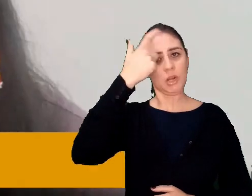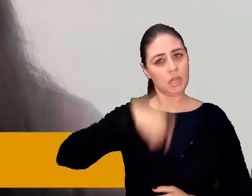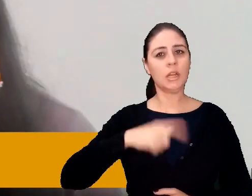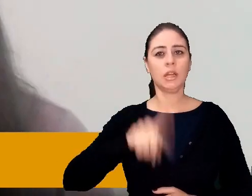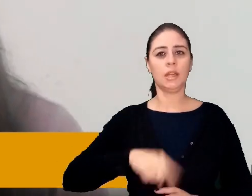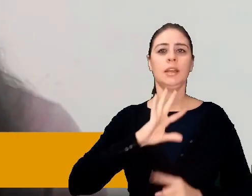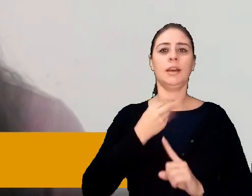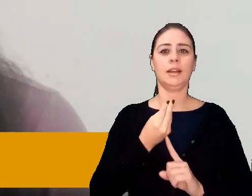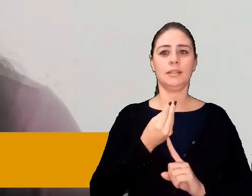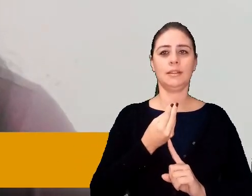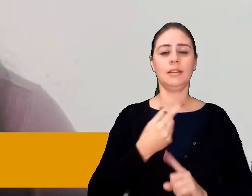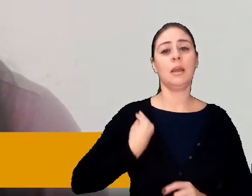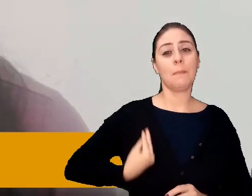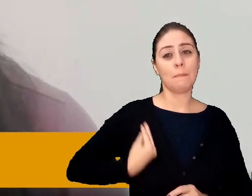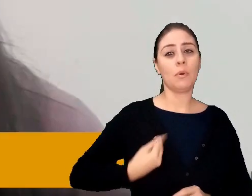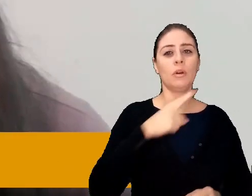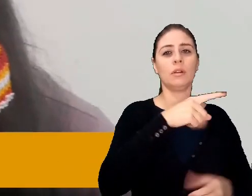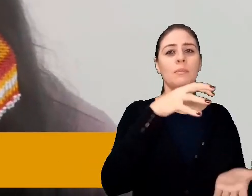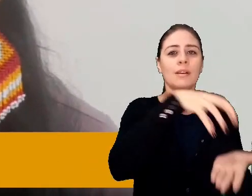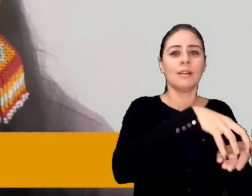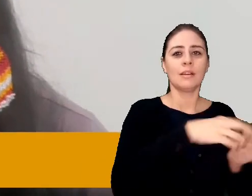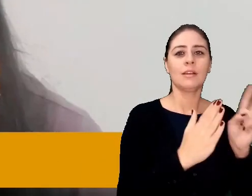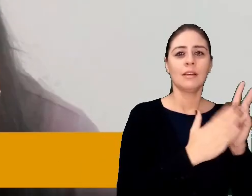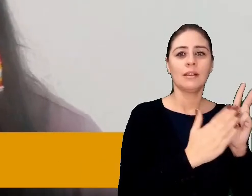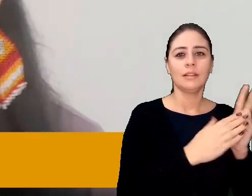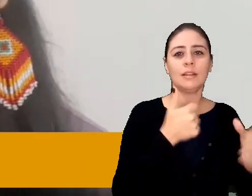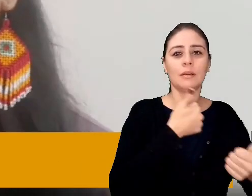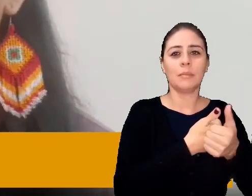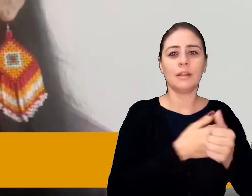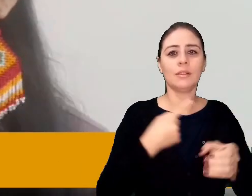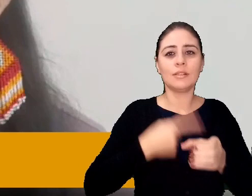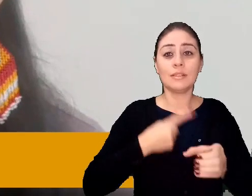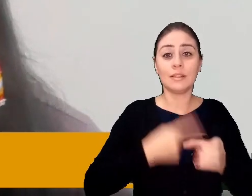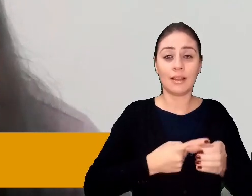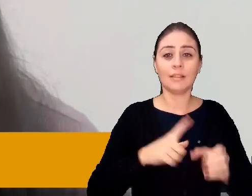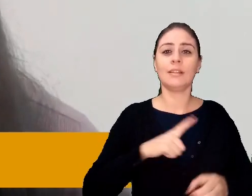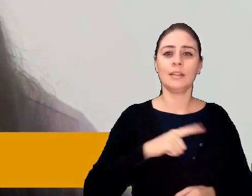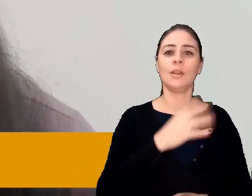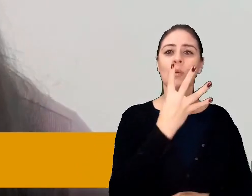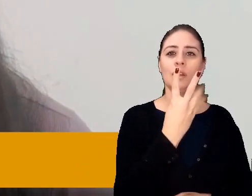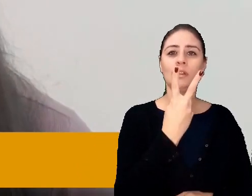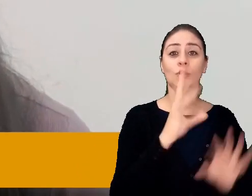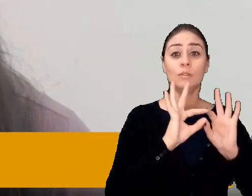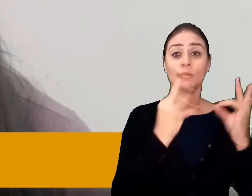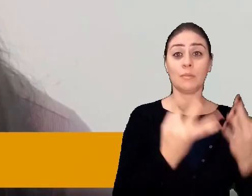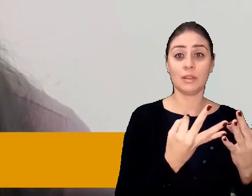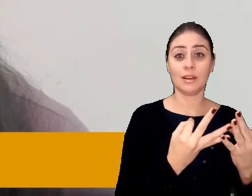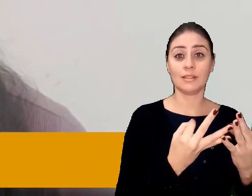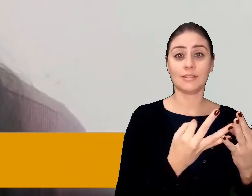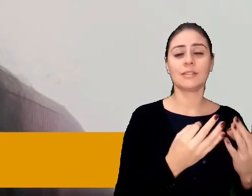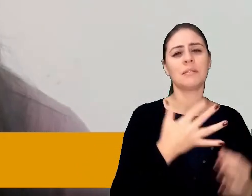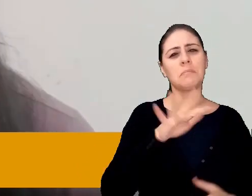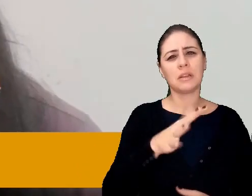numa aldeia urbana, que a gente se reúne em 42 pessoas, a gente já 42 famílias, aproximadamente